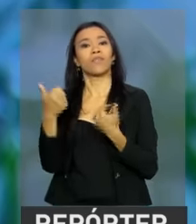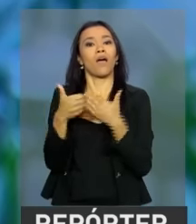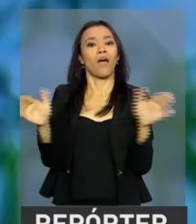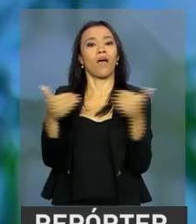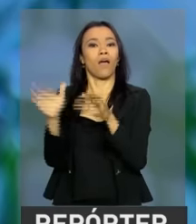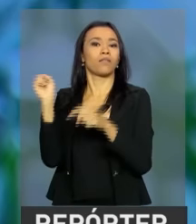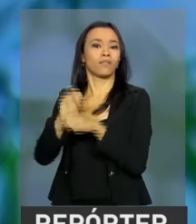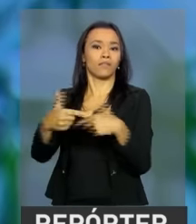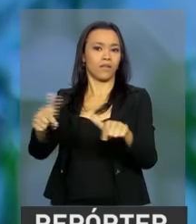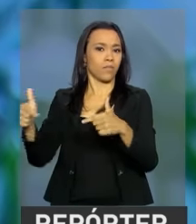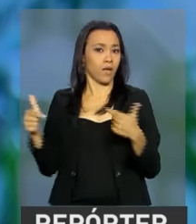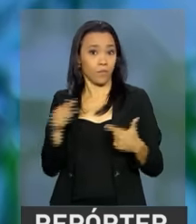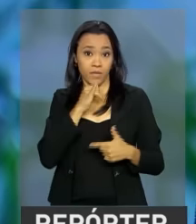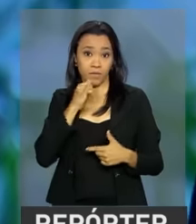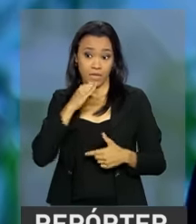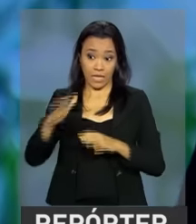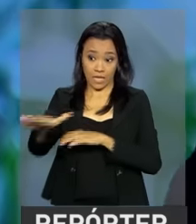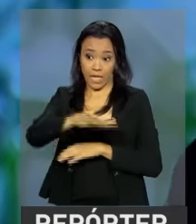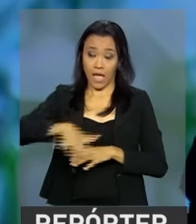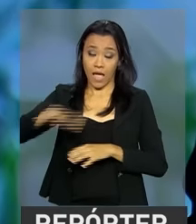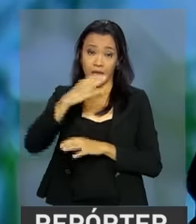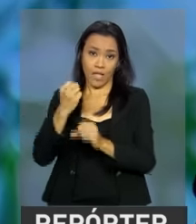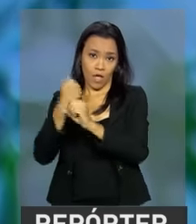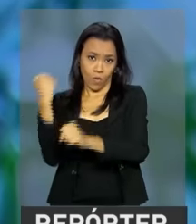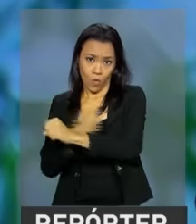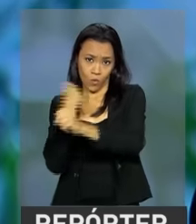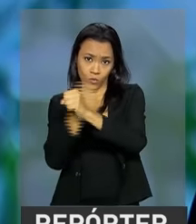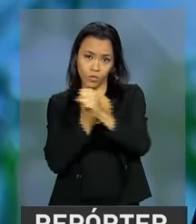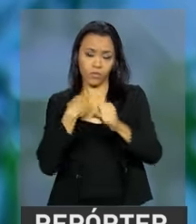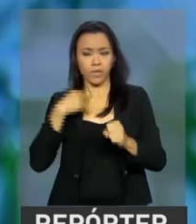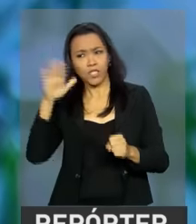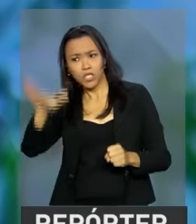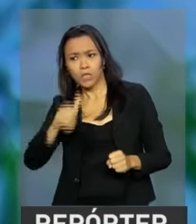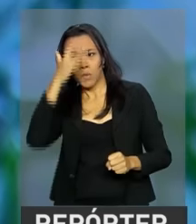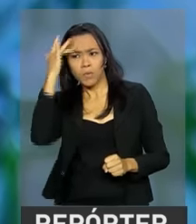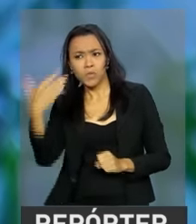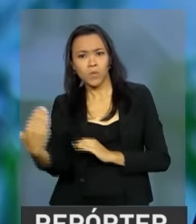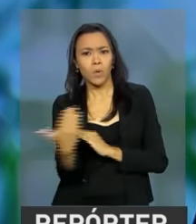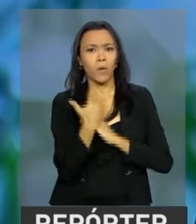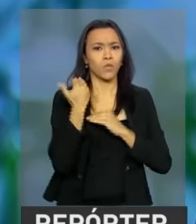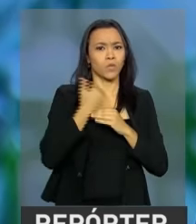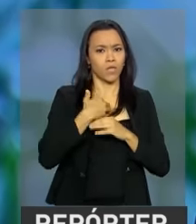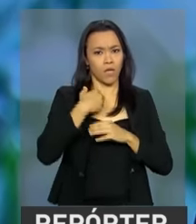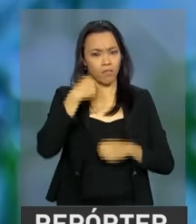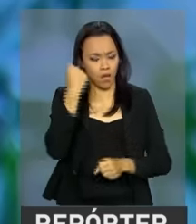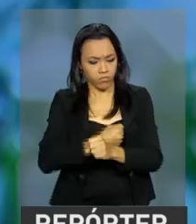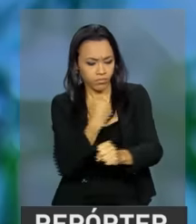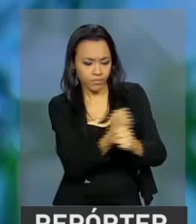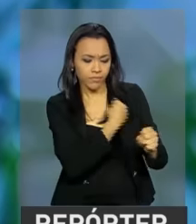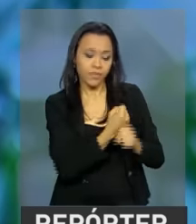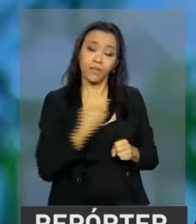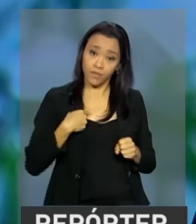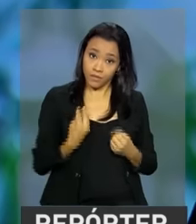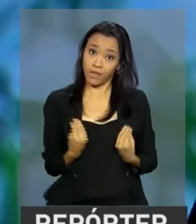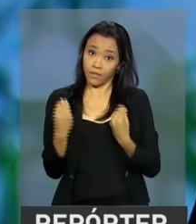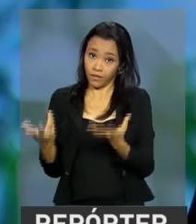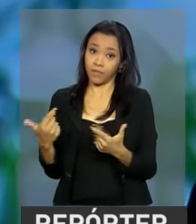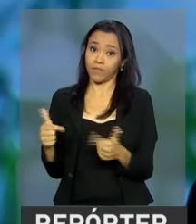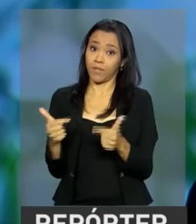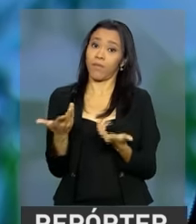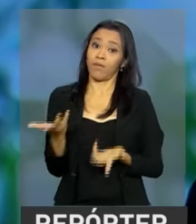construção civil Quem sabe você ao reformar sua casa vai chamar mais um para ajudá-lo estará dando emprego a alguém portanto tem